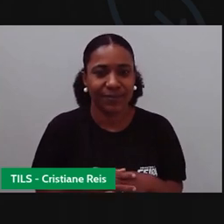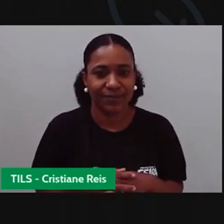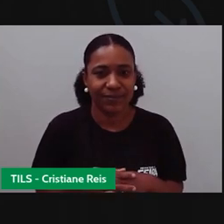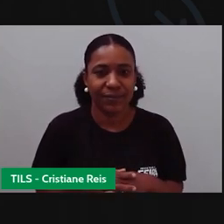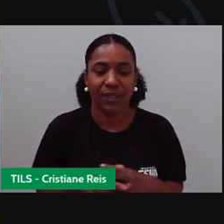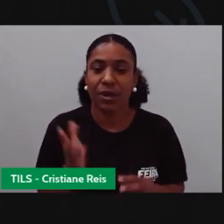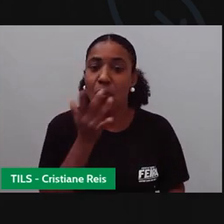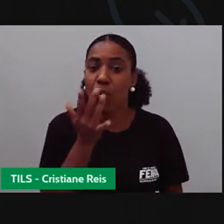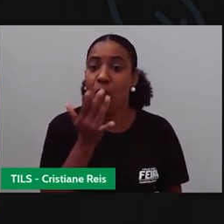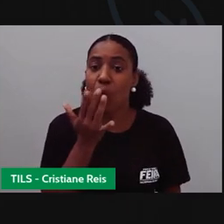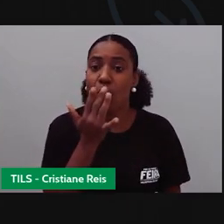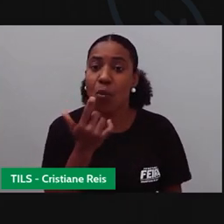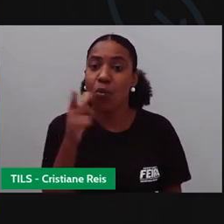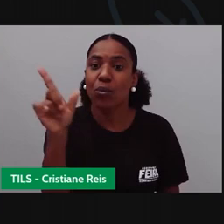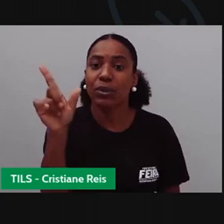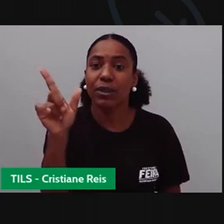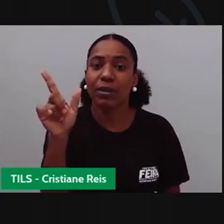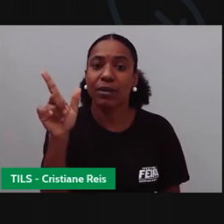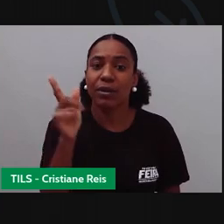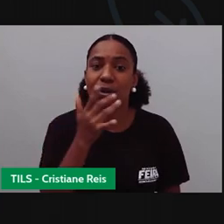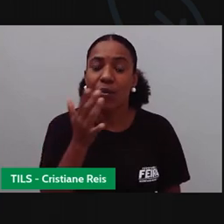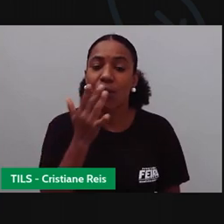Quais são as outras cores que eu uso na ambulância?